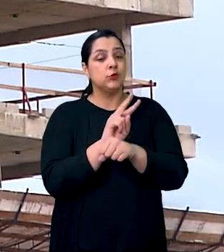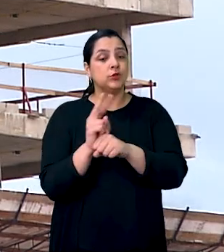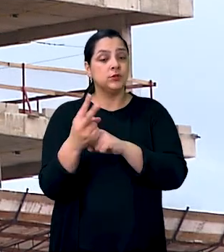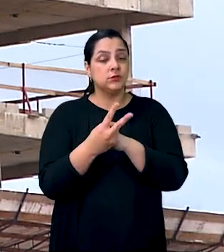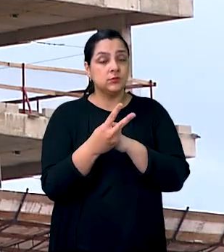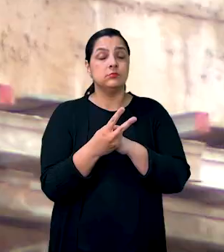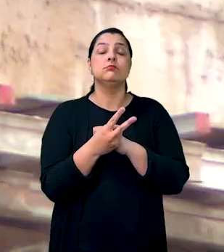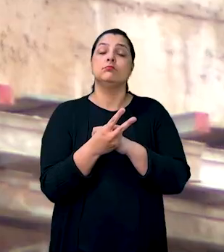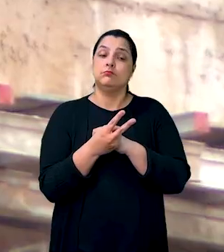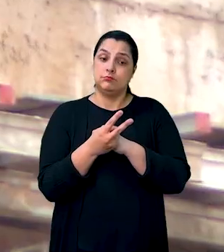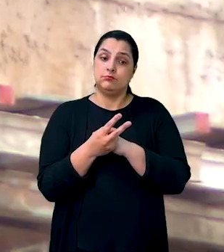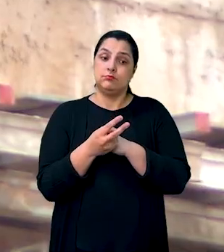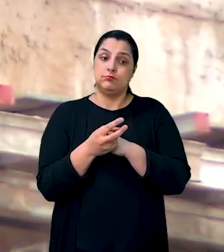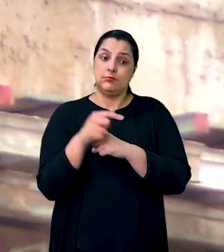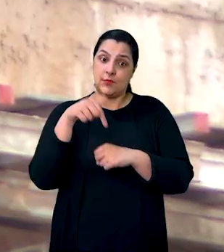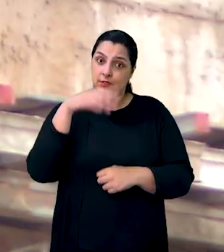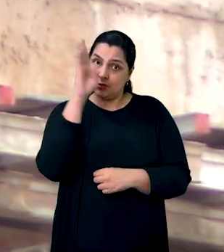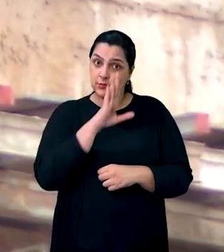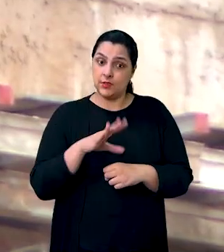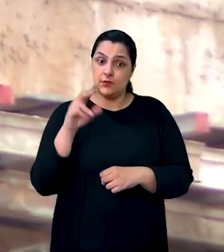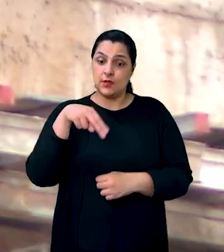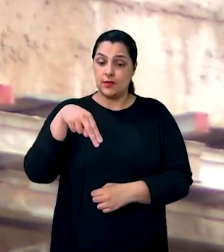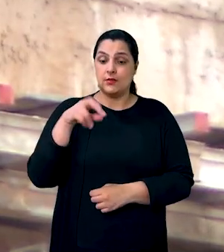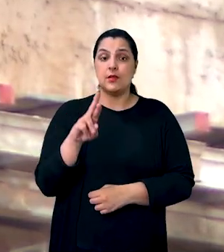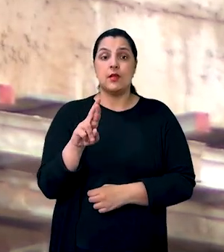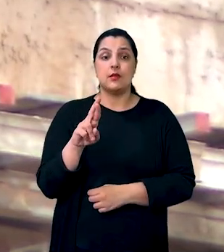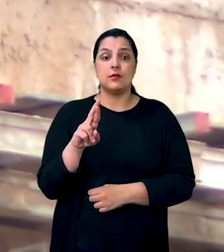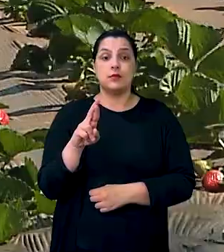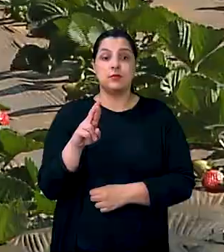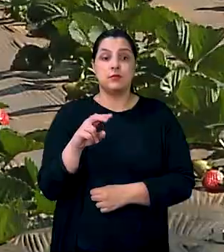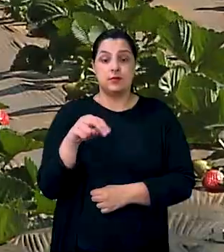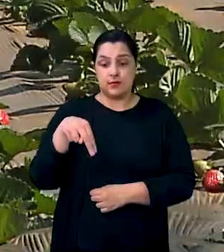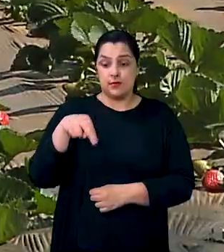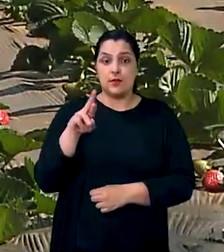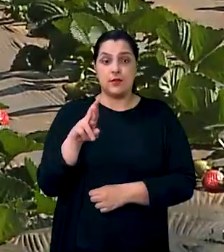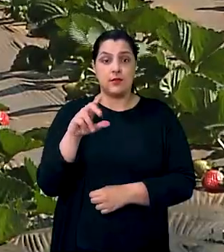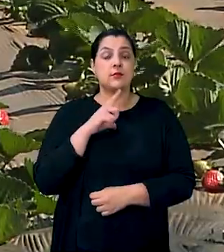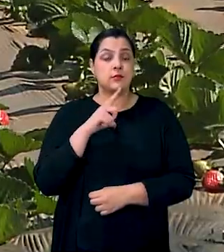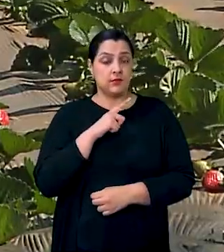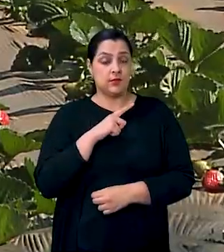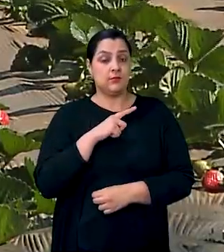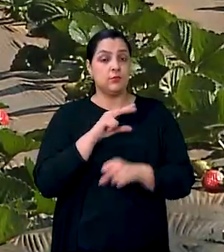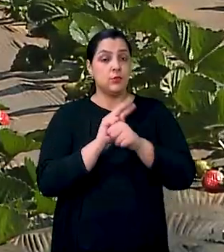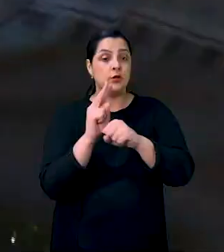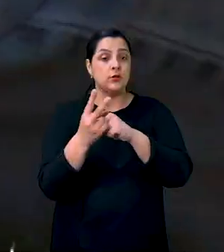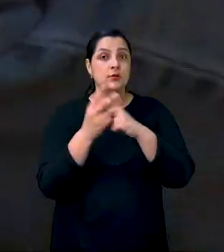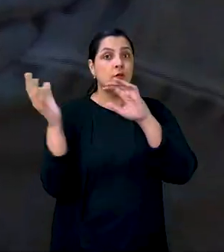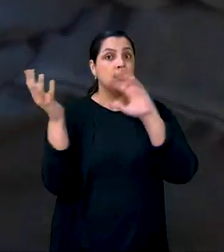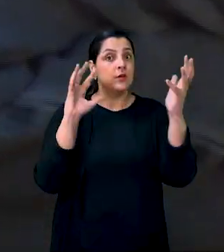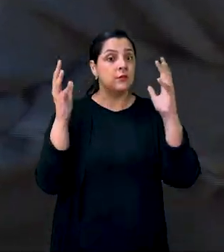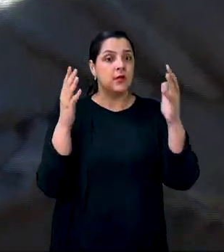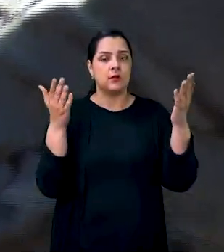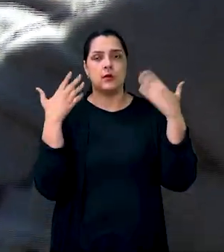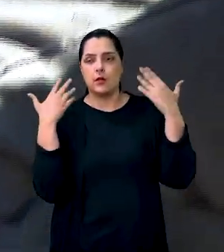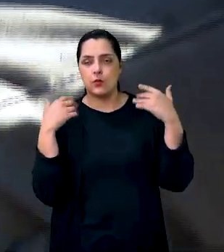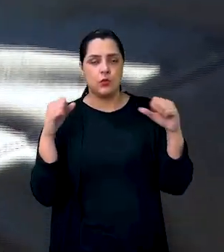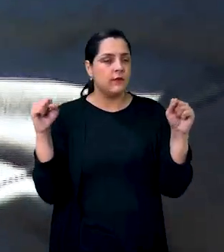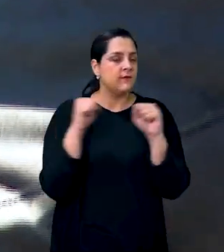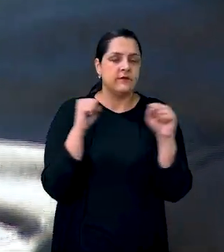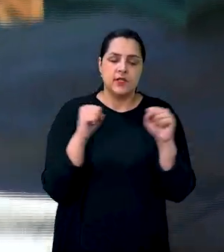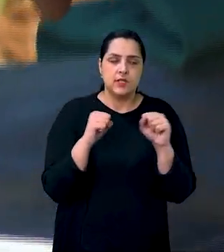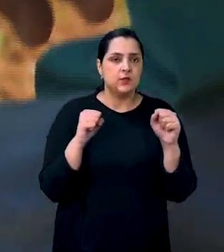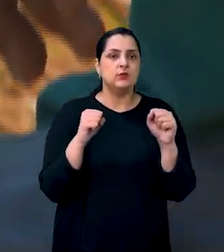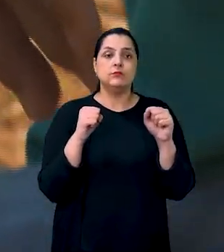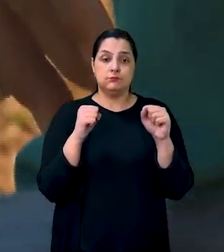proteção. E essa proteção, no caso brasileiro, veio através das NRs, que inúmeras NRs tratam da proteção climática, seja calor,